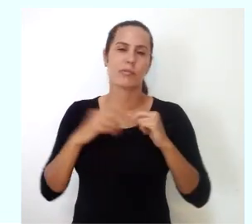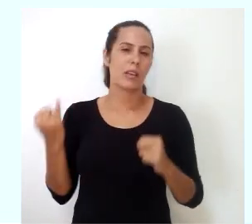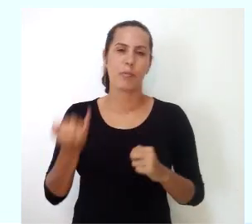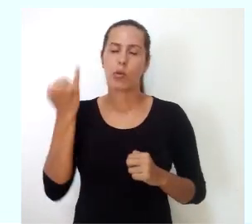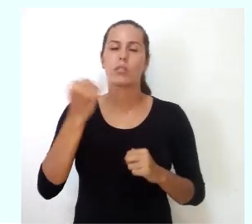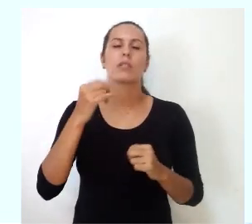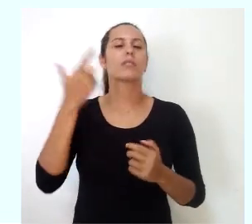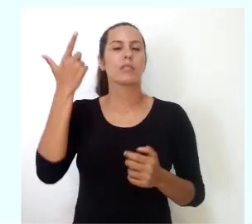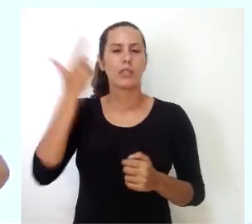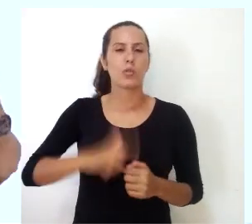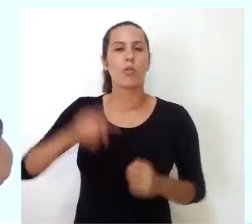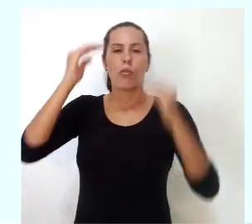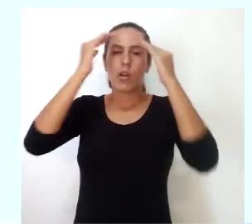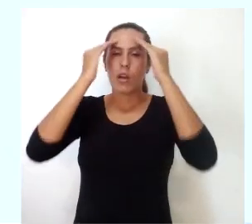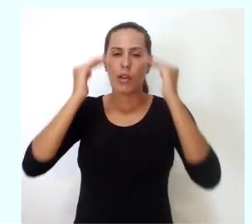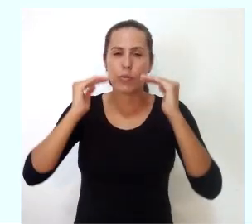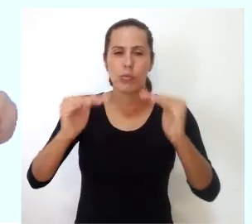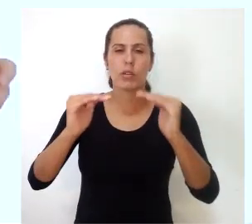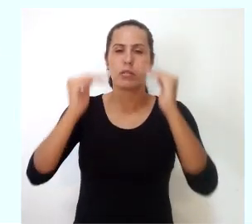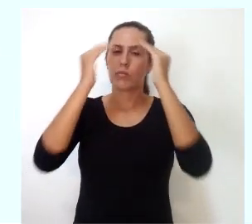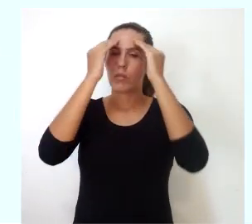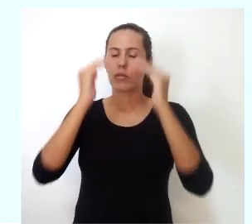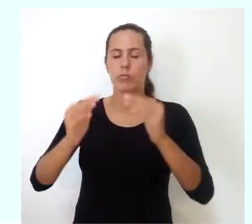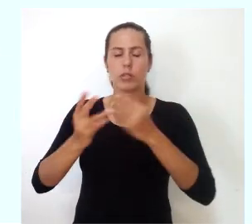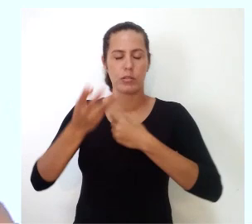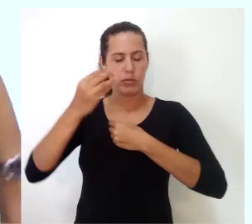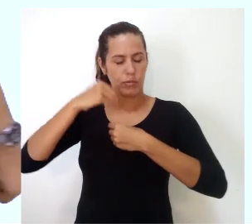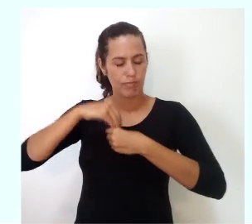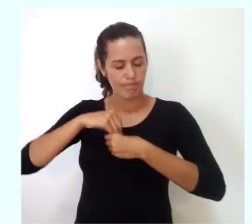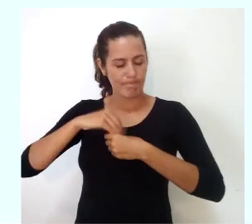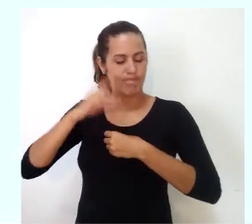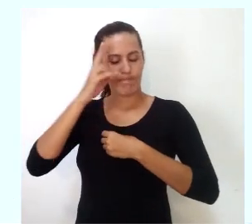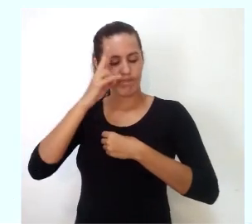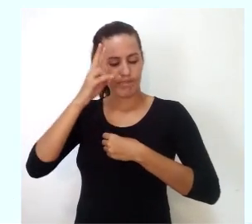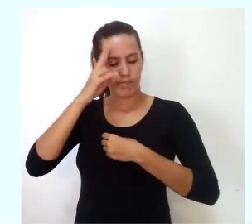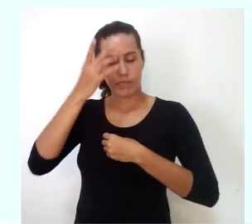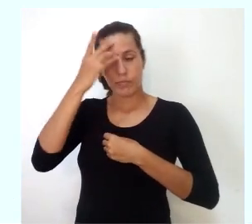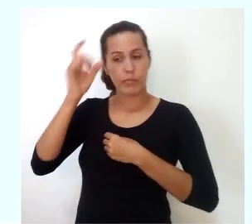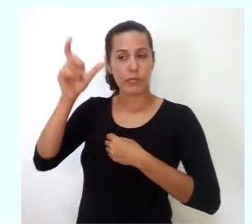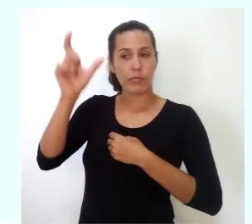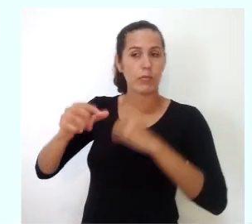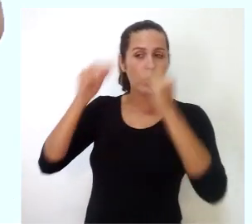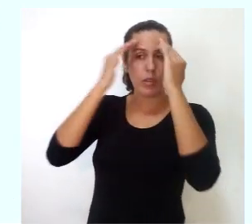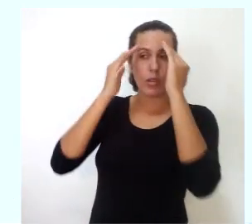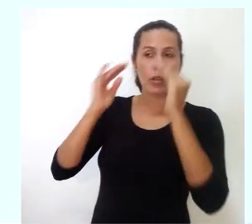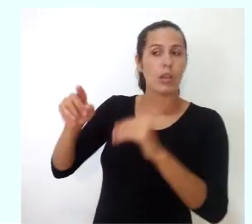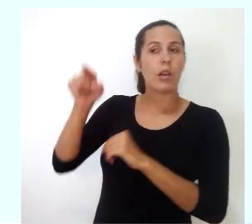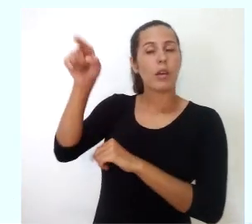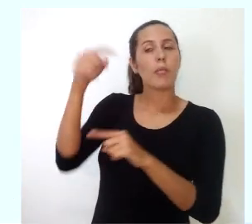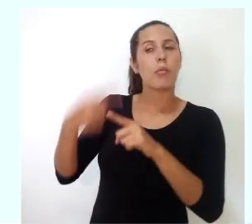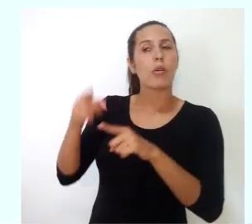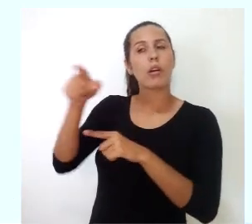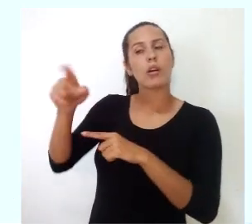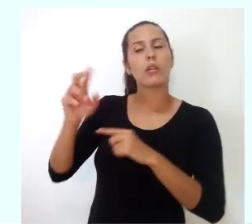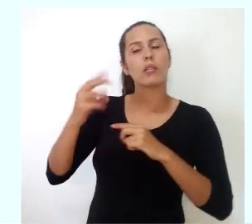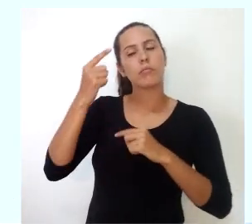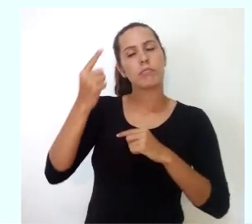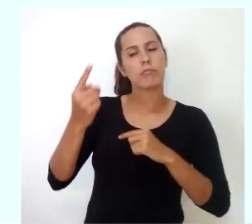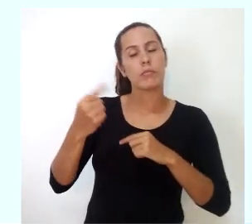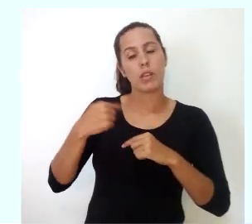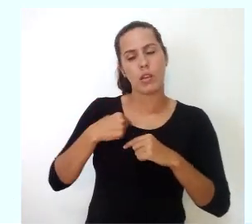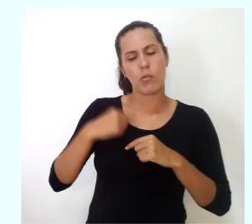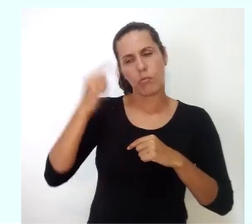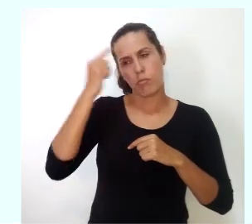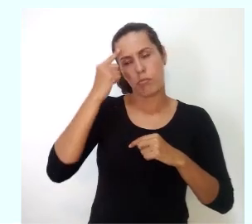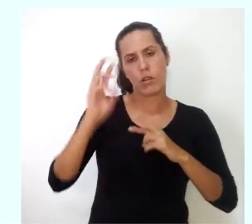o respeito, certo? Lembrar mais uma vez daquilo que eu falei, certo? Que é respeitar o outro por ele